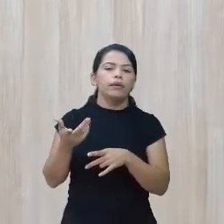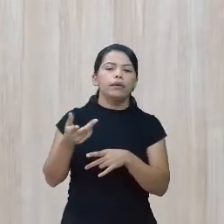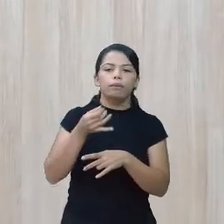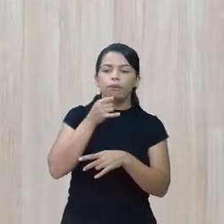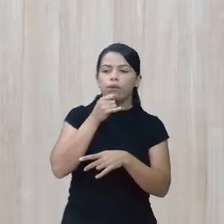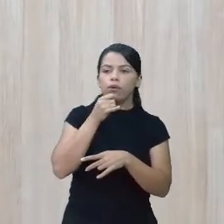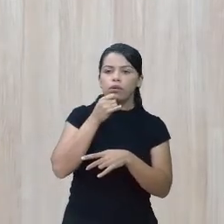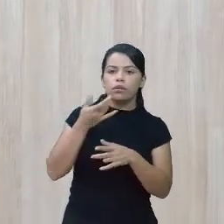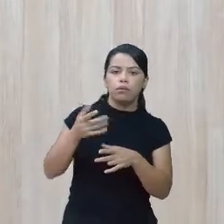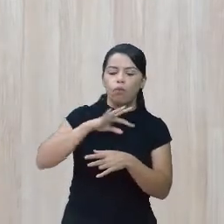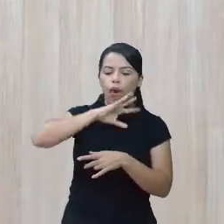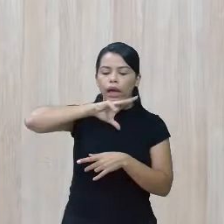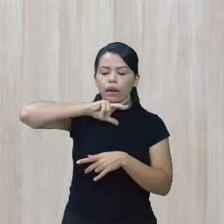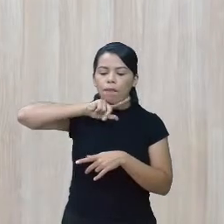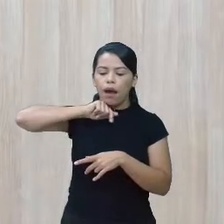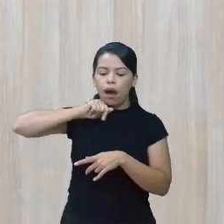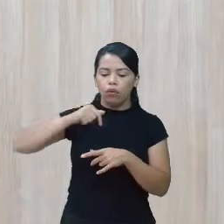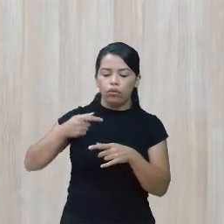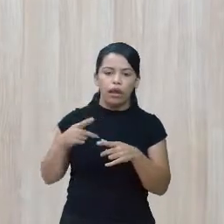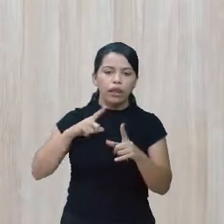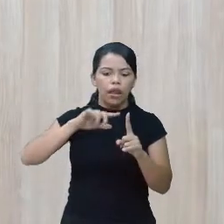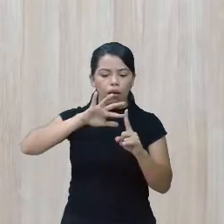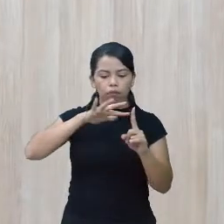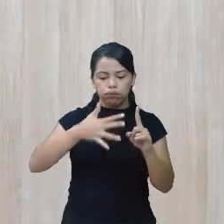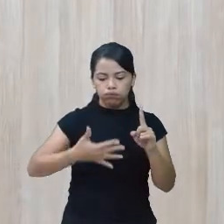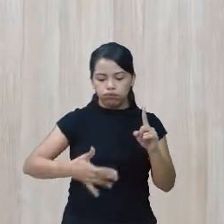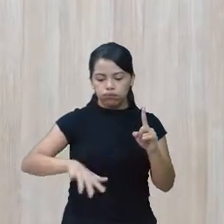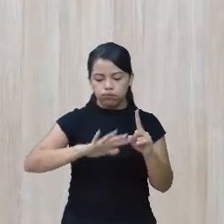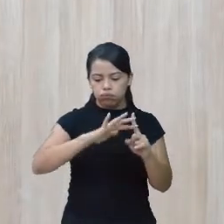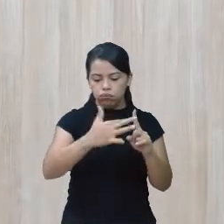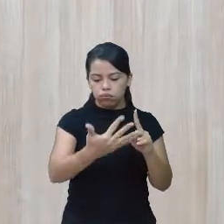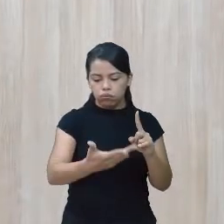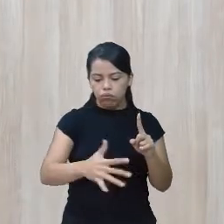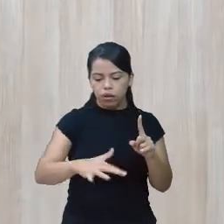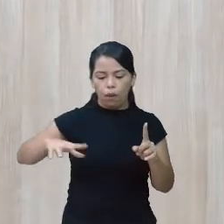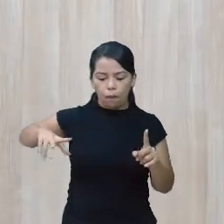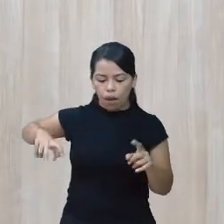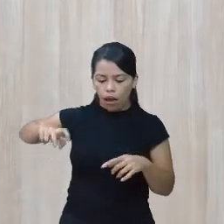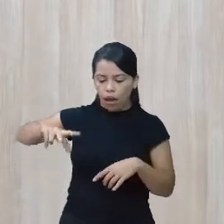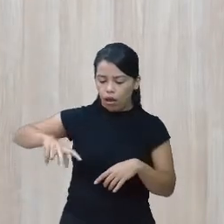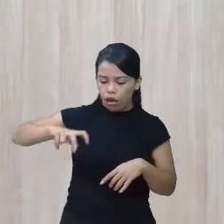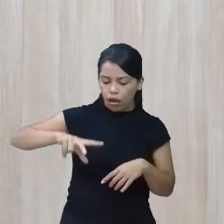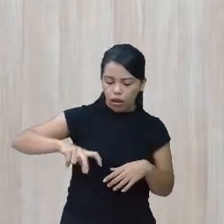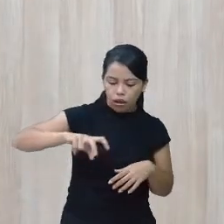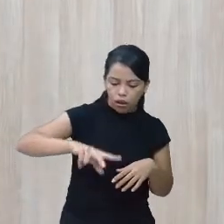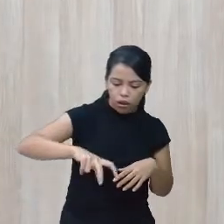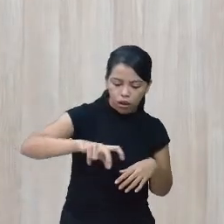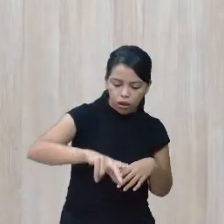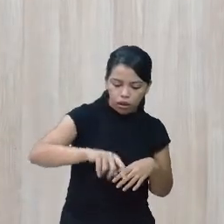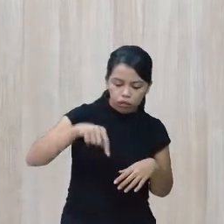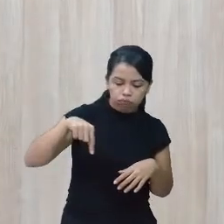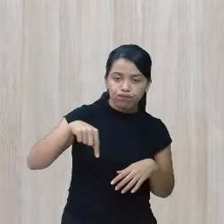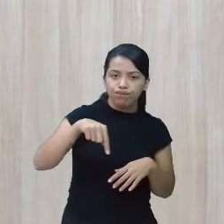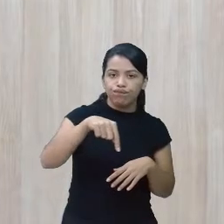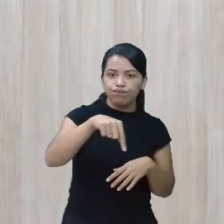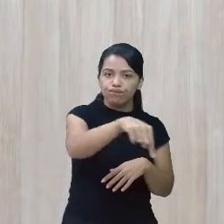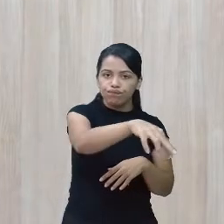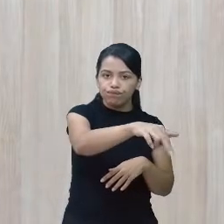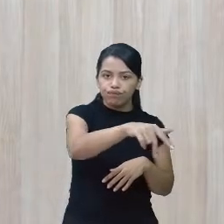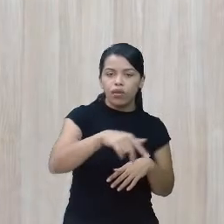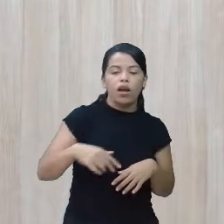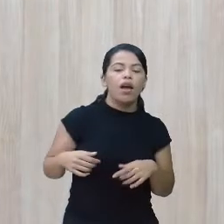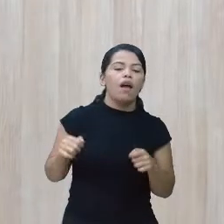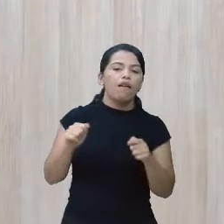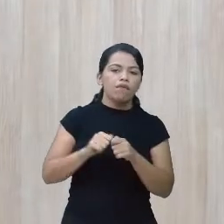que é produzido naturalmente, essas fontes a gente chama de naturais. E temos também as fontes